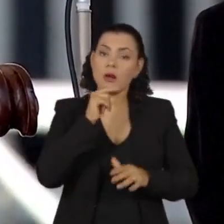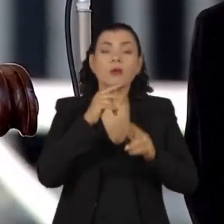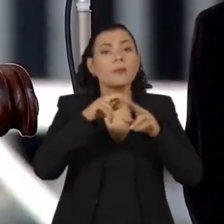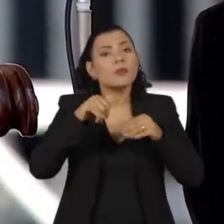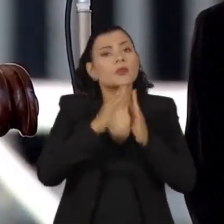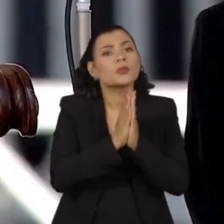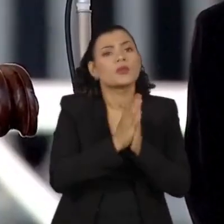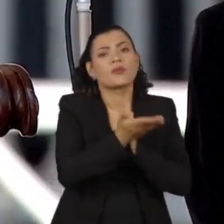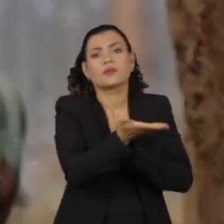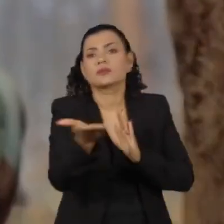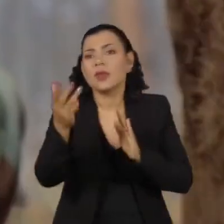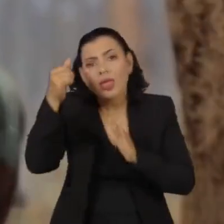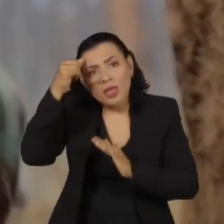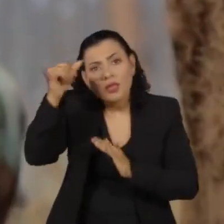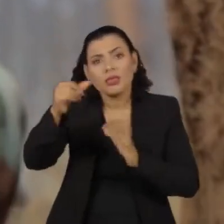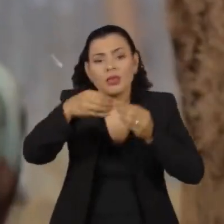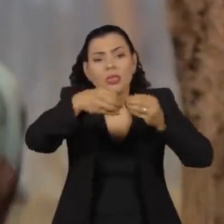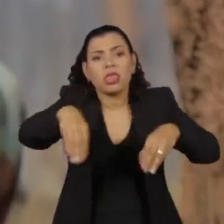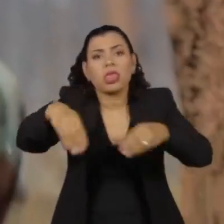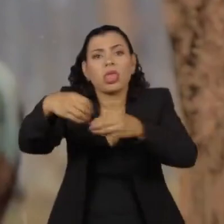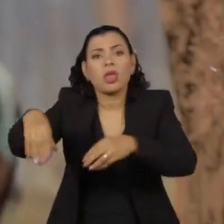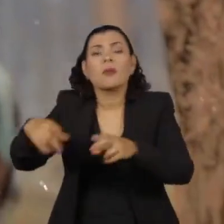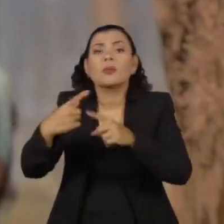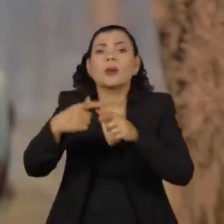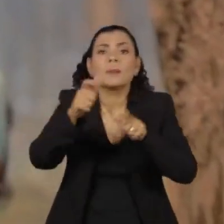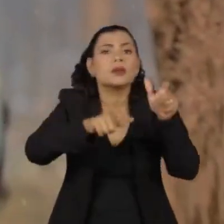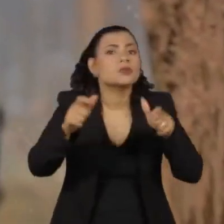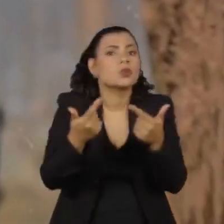o desperdício lembrando da população que mal tem o que beber